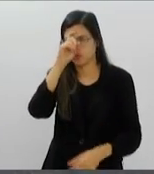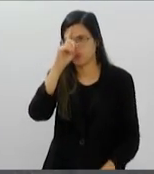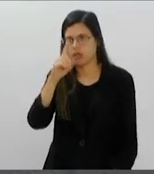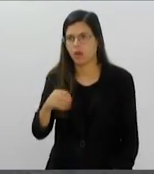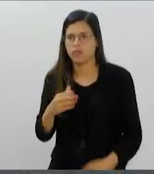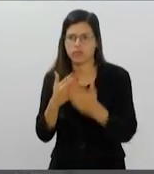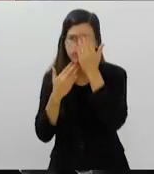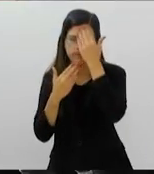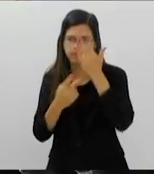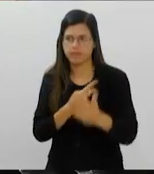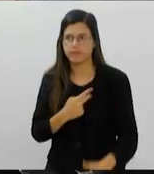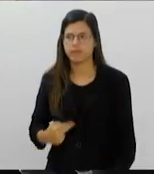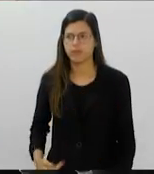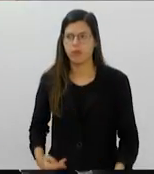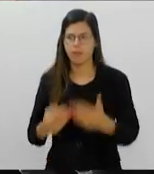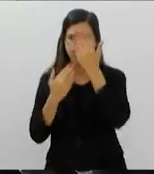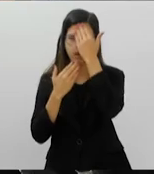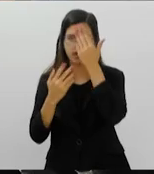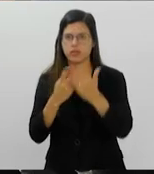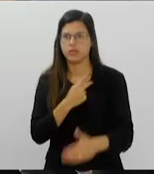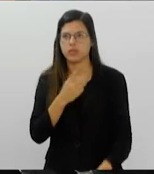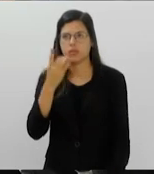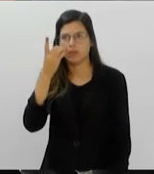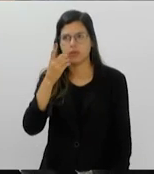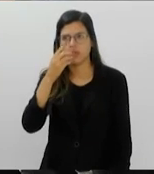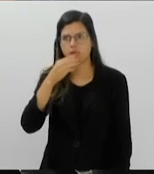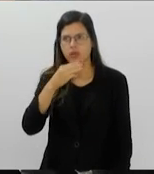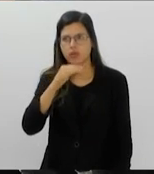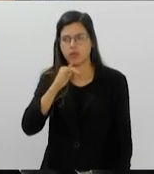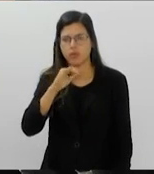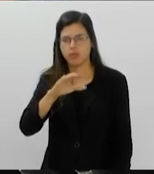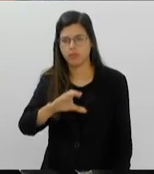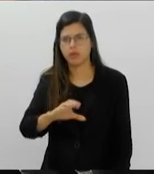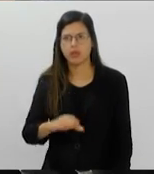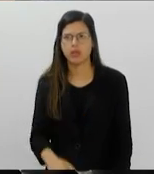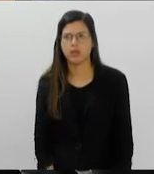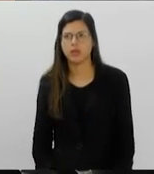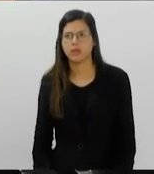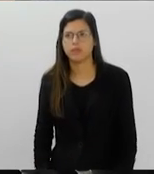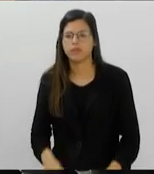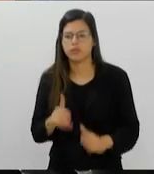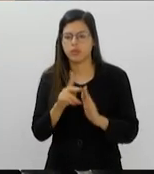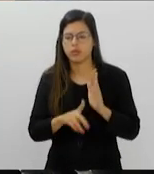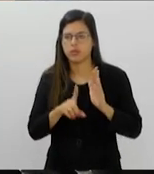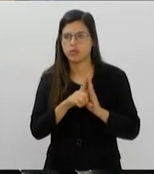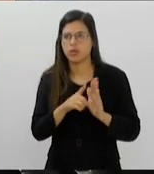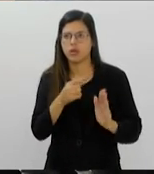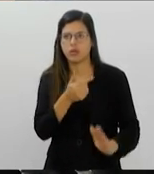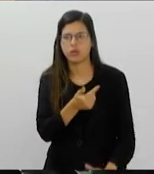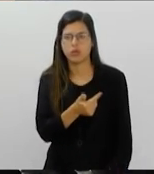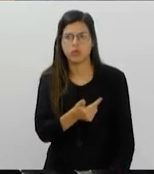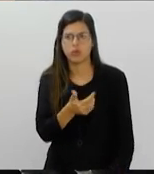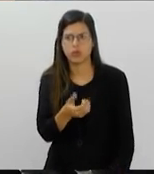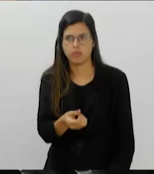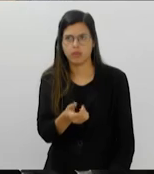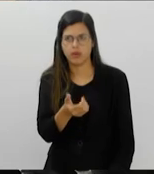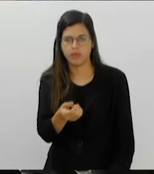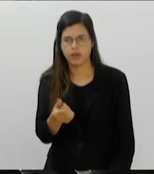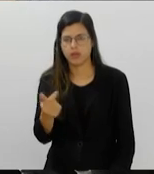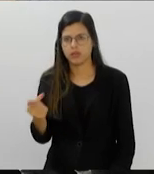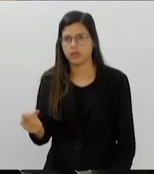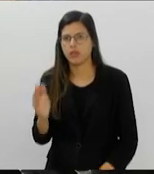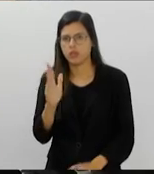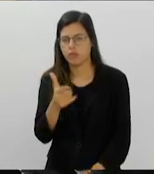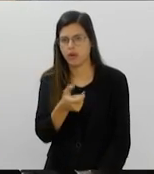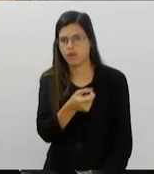presidente. Obrigado, deputado Mink. Há sobre a mesa os seguintes requerimentos. Projeto de lei 2667 de 24,